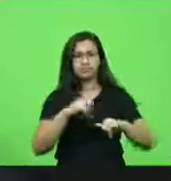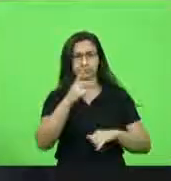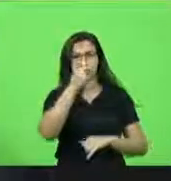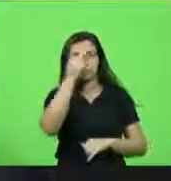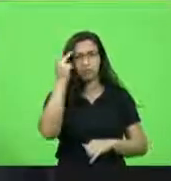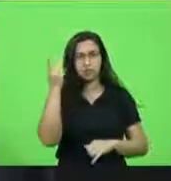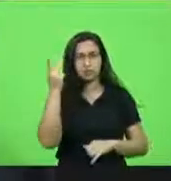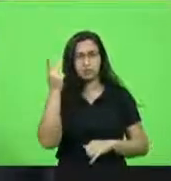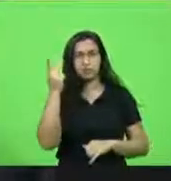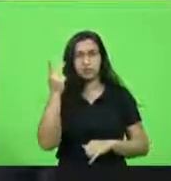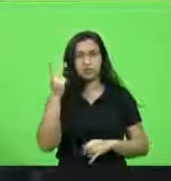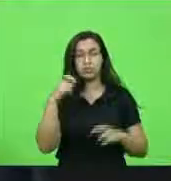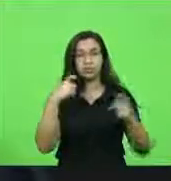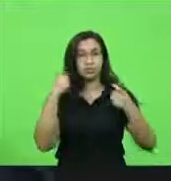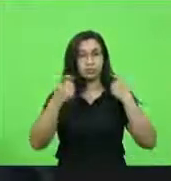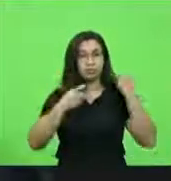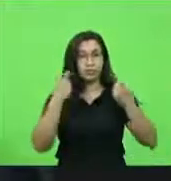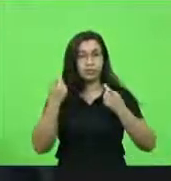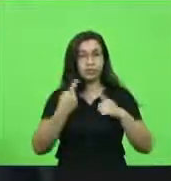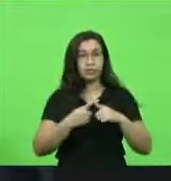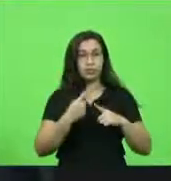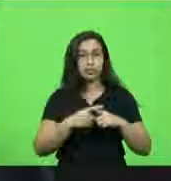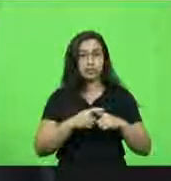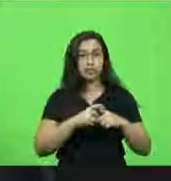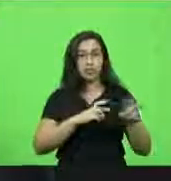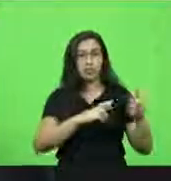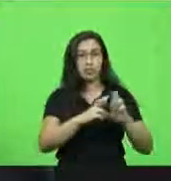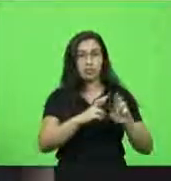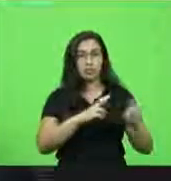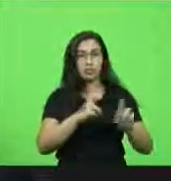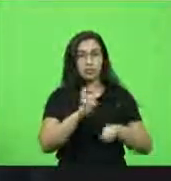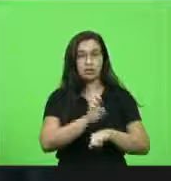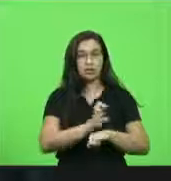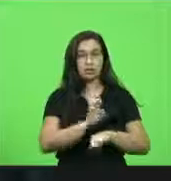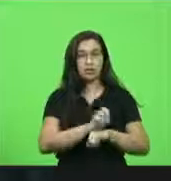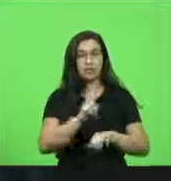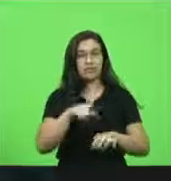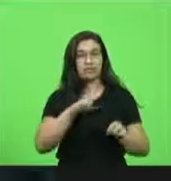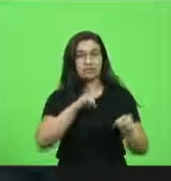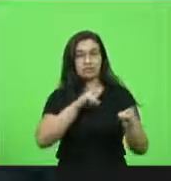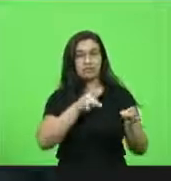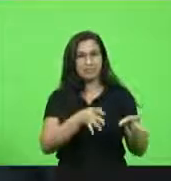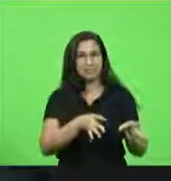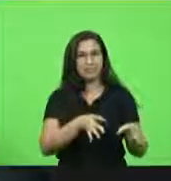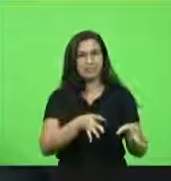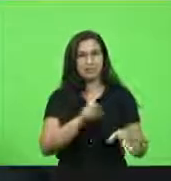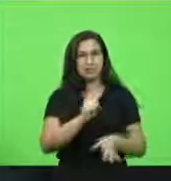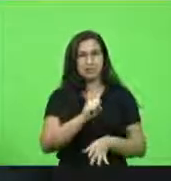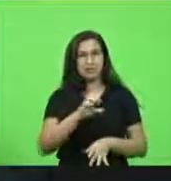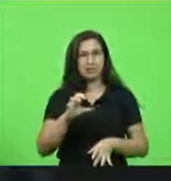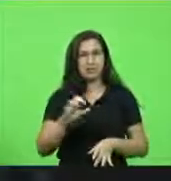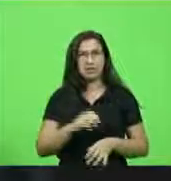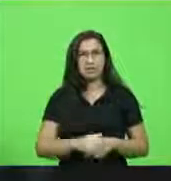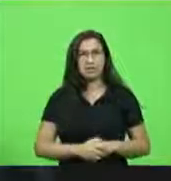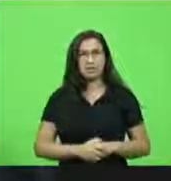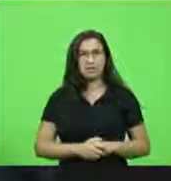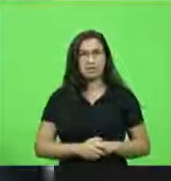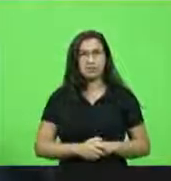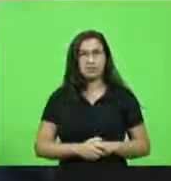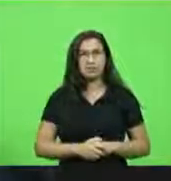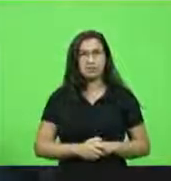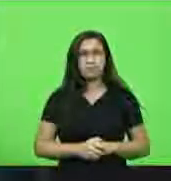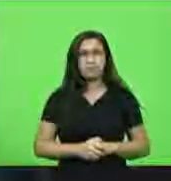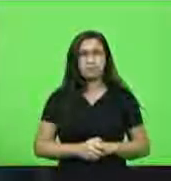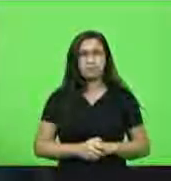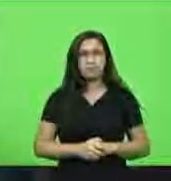rodovias estaduais estão completamente abandonadas em Santa Catarina. Eu estou aqui na SC-108, em Blumenau,